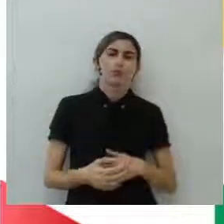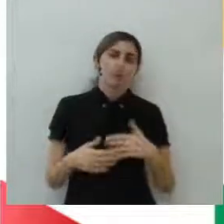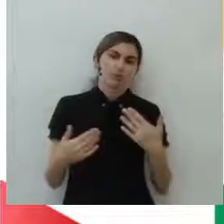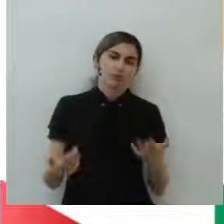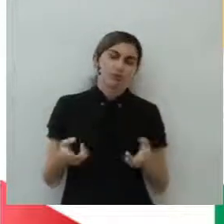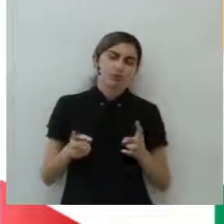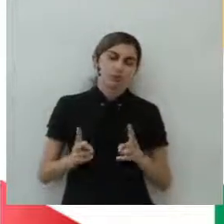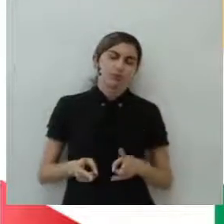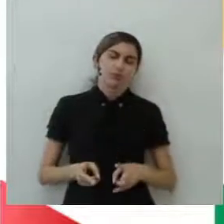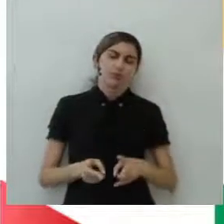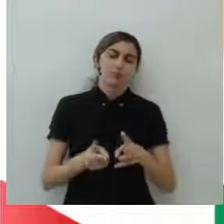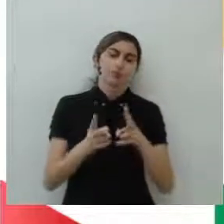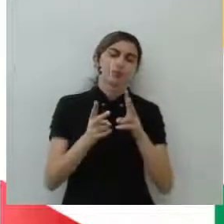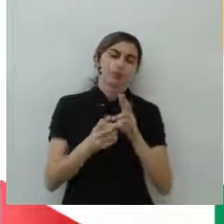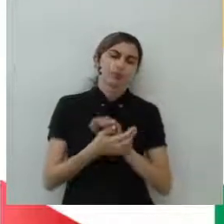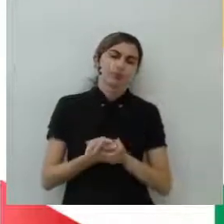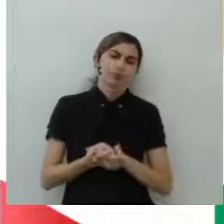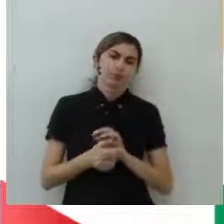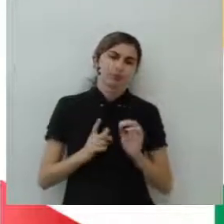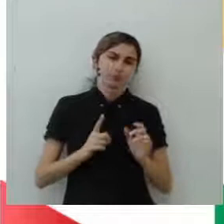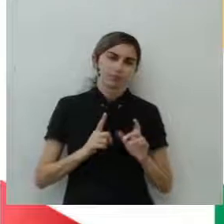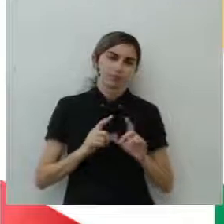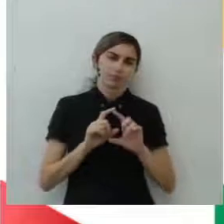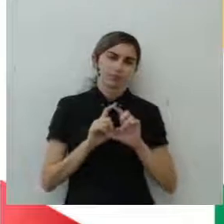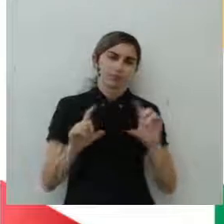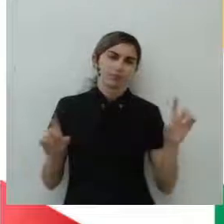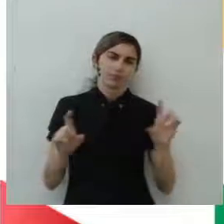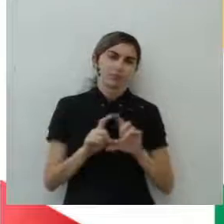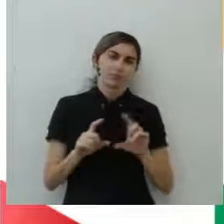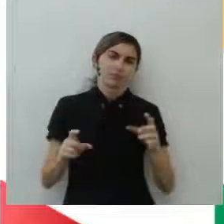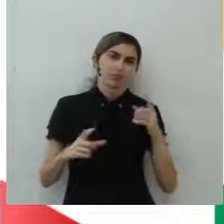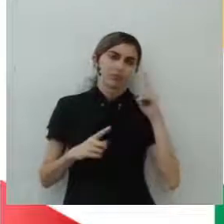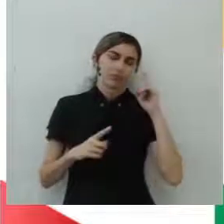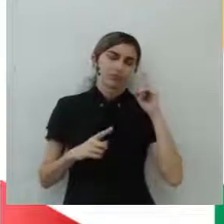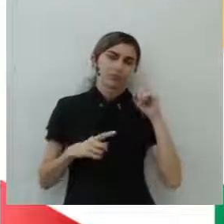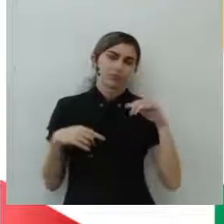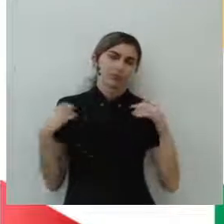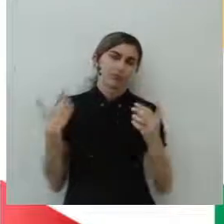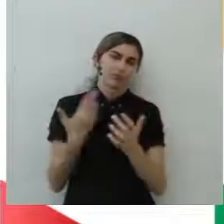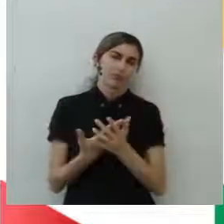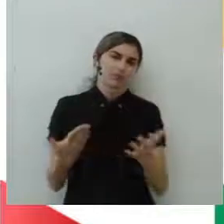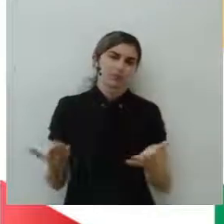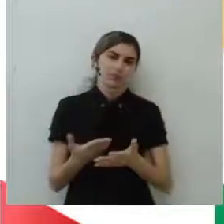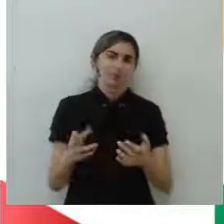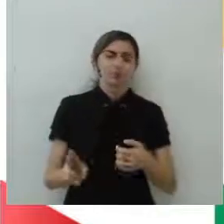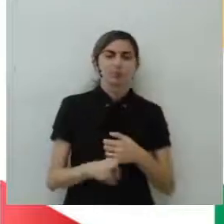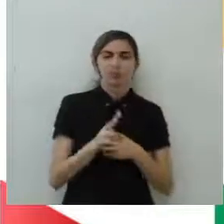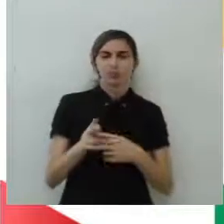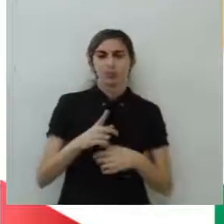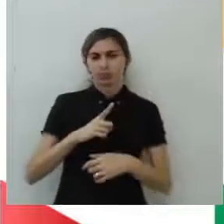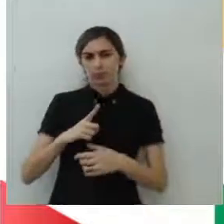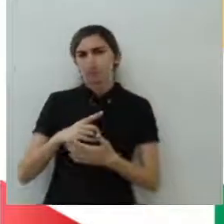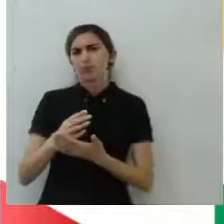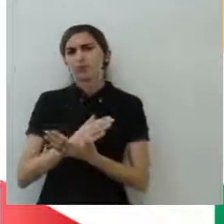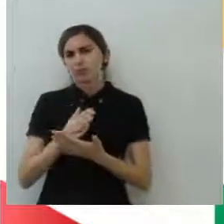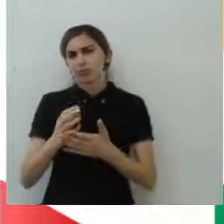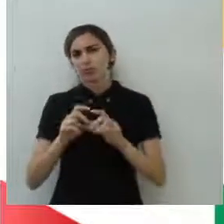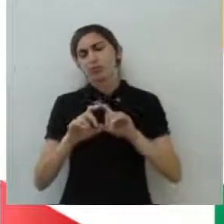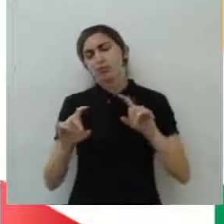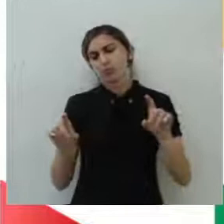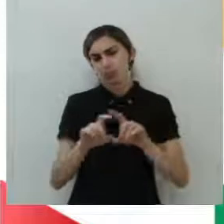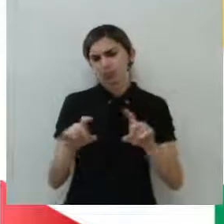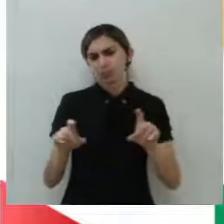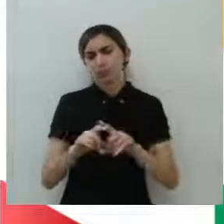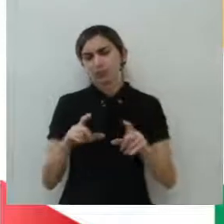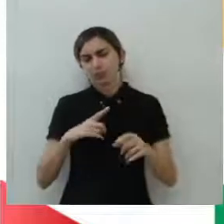Vamos lá, né? Vamos passar? Bem, aí tem uma frase dele que é utilizada até hoje. Ele tem algumas frases